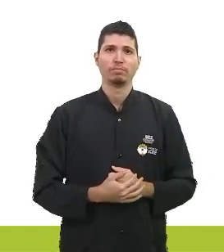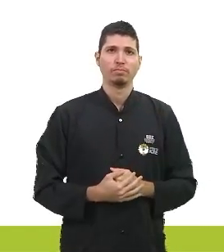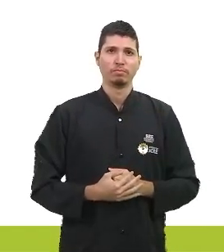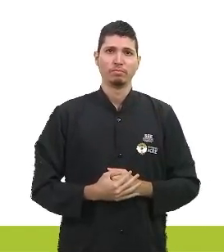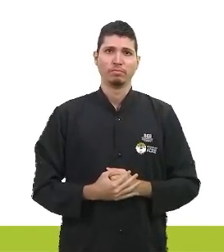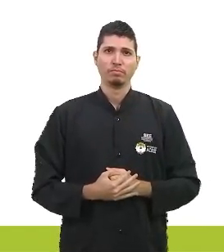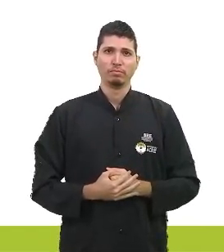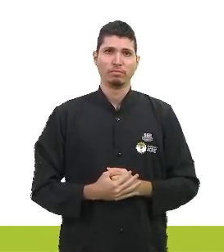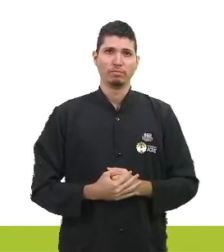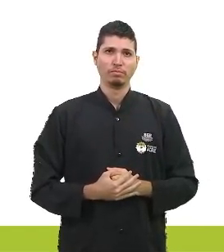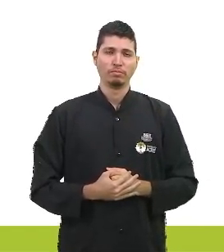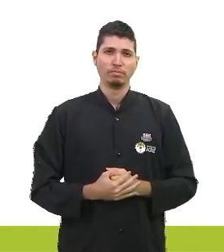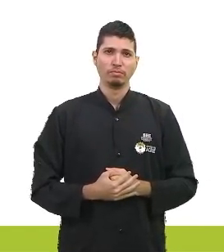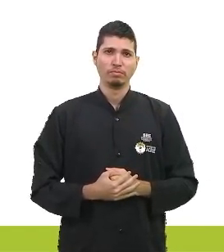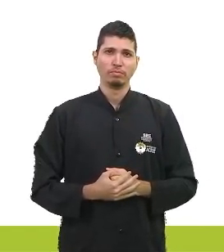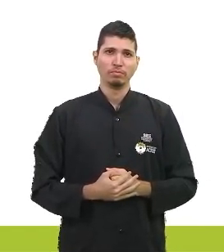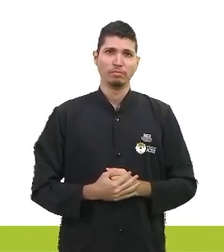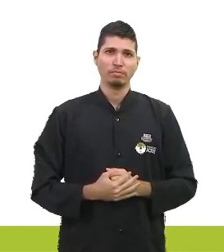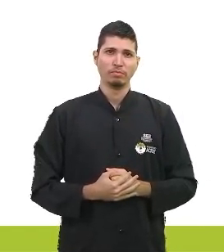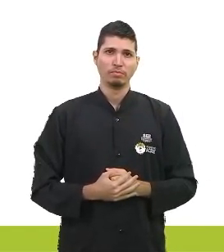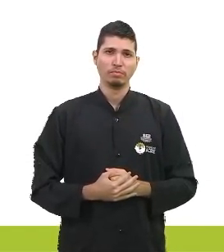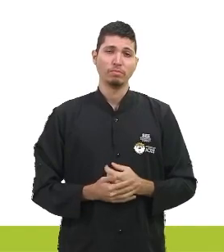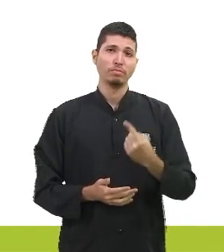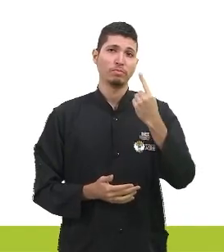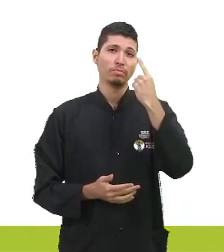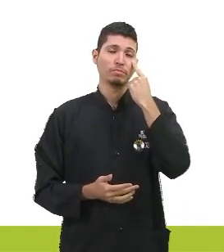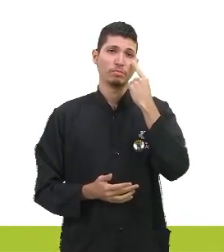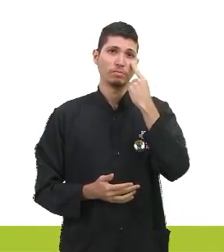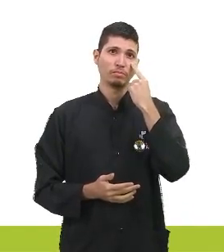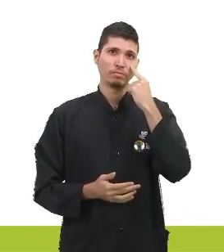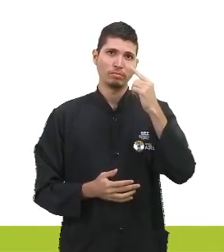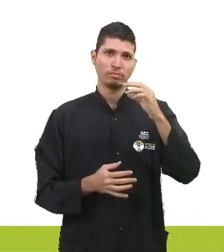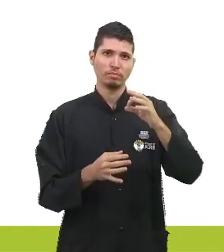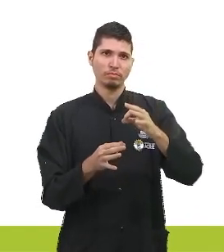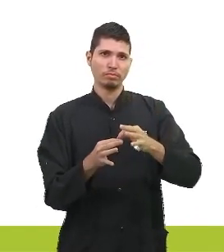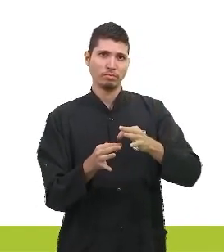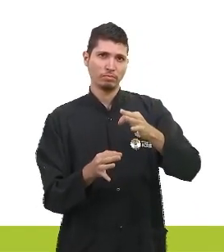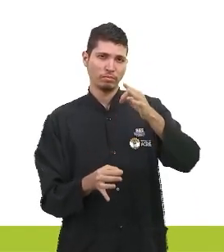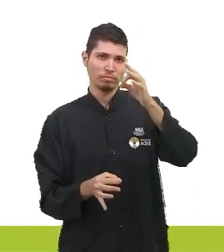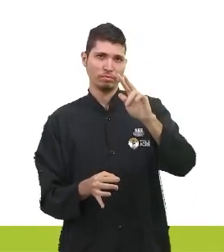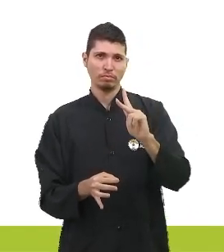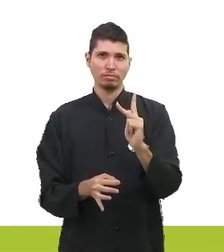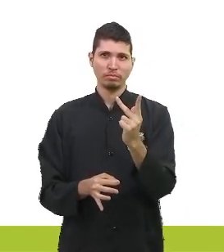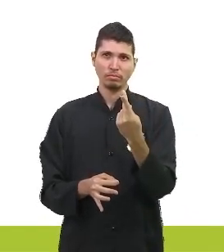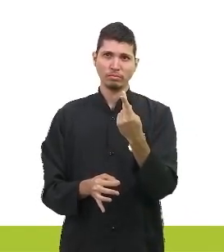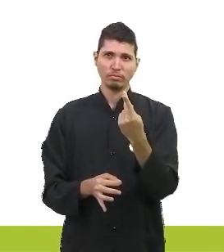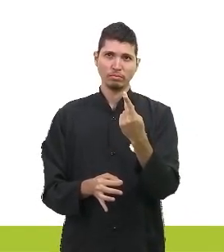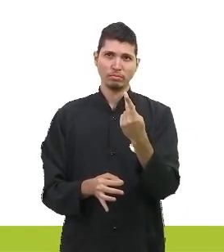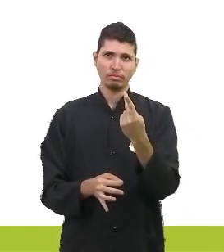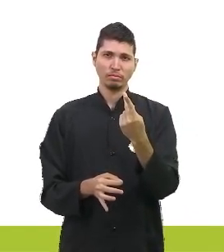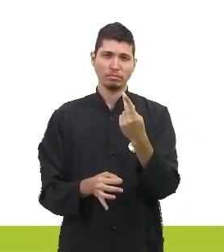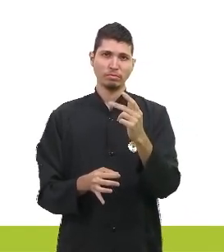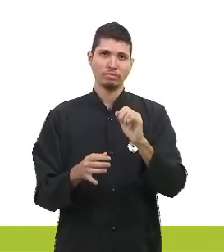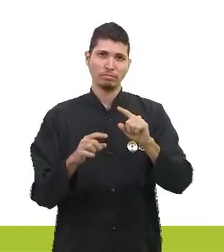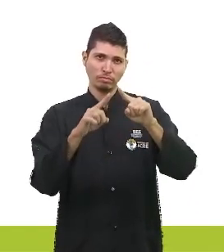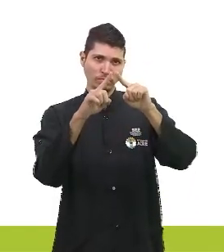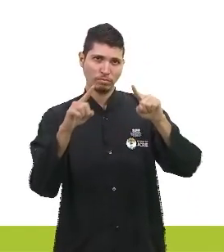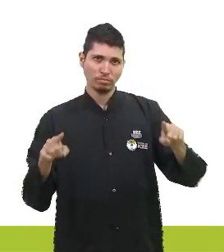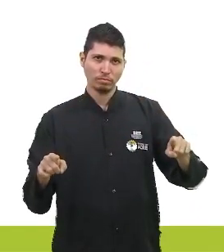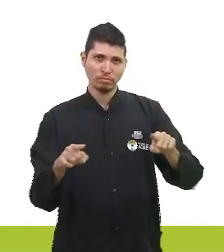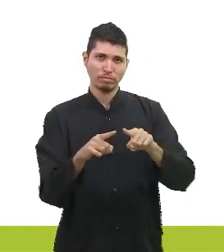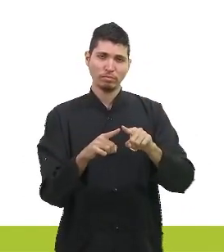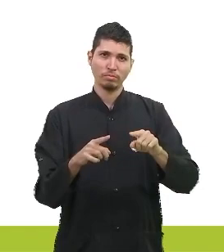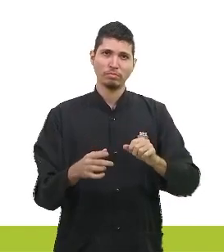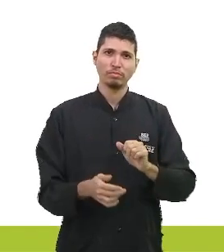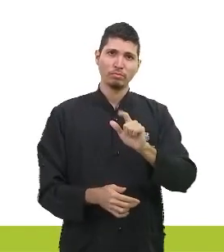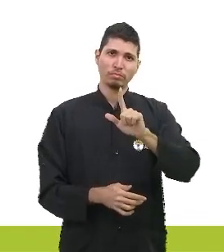Então, primeiramente, olhe para a altura H1 do triângulo. Essa altura relativamente ao lado